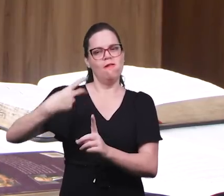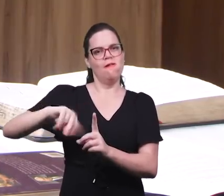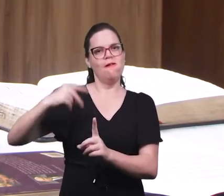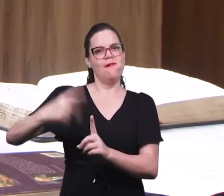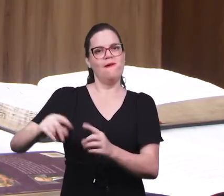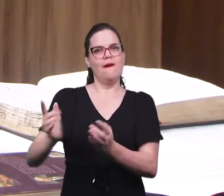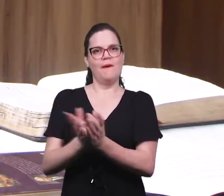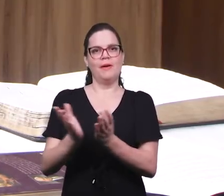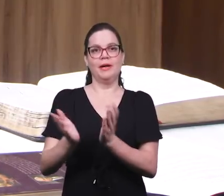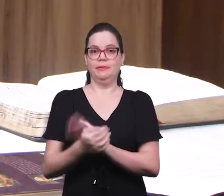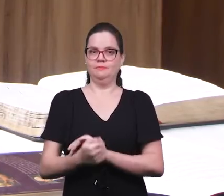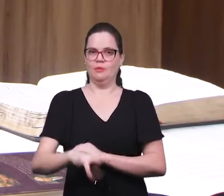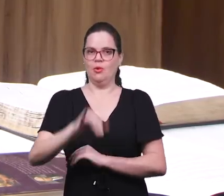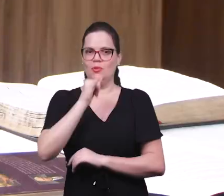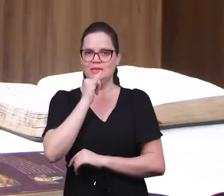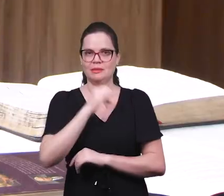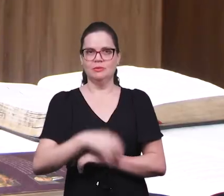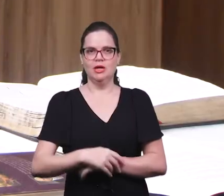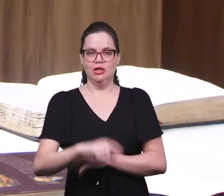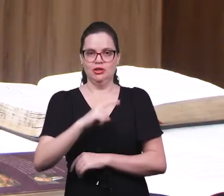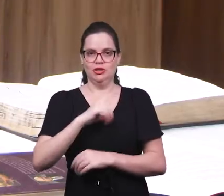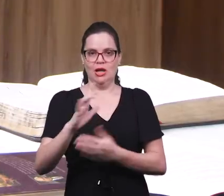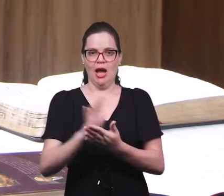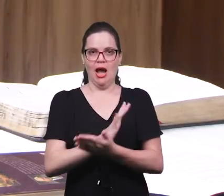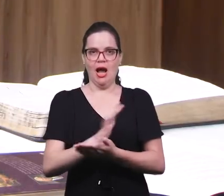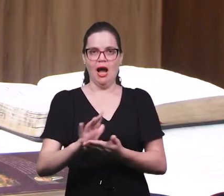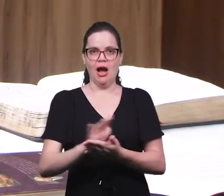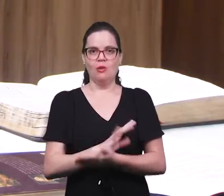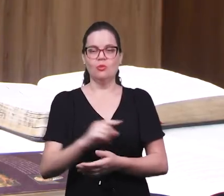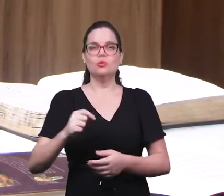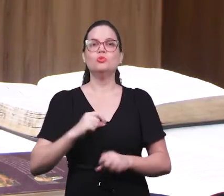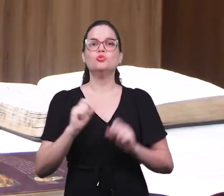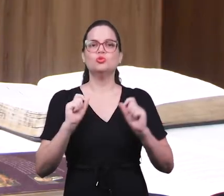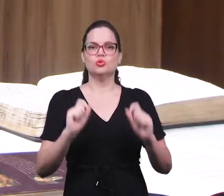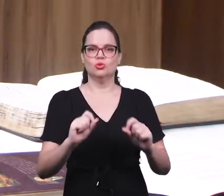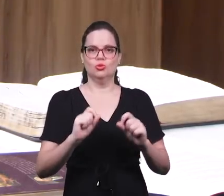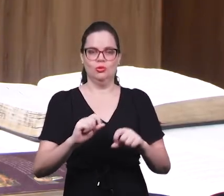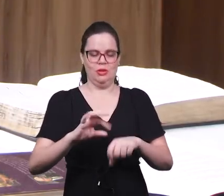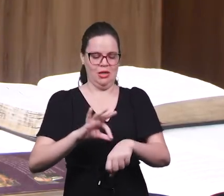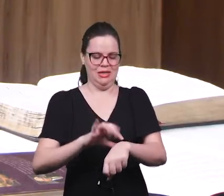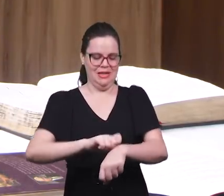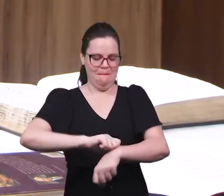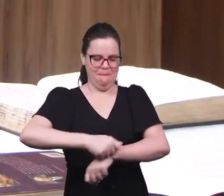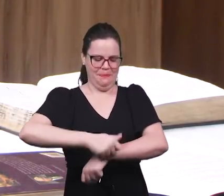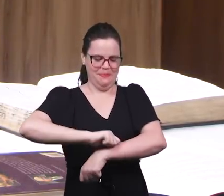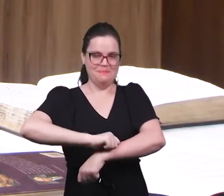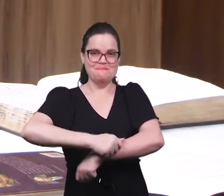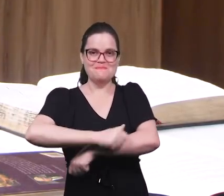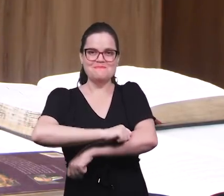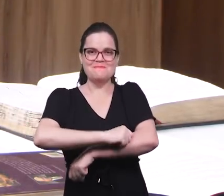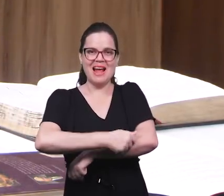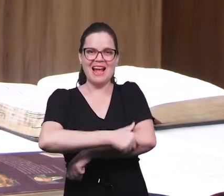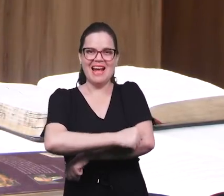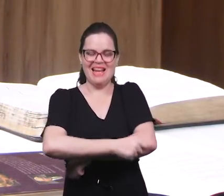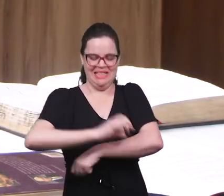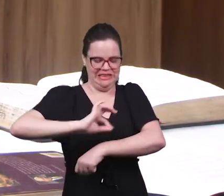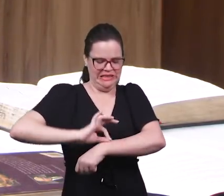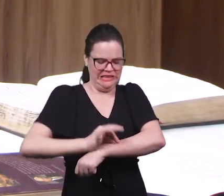serem costurados com peles de animais selvagens, lançados aos cães. Ele fazia todo tipo de